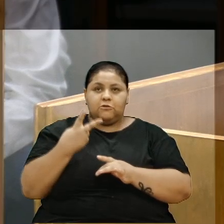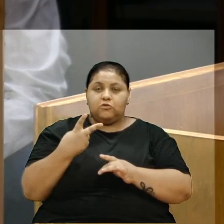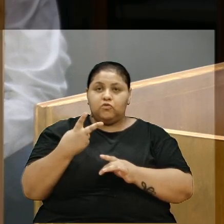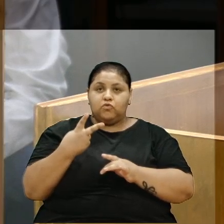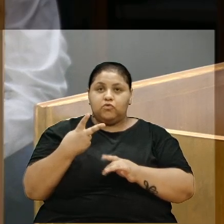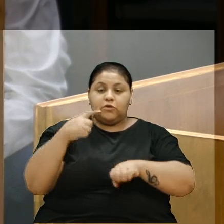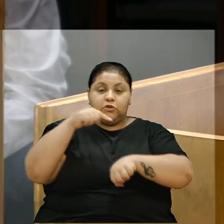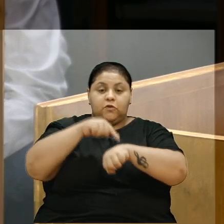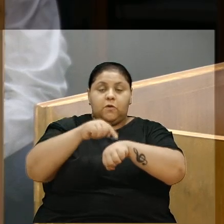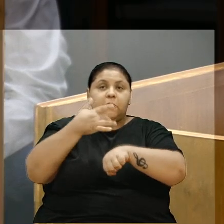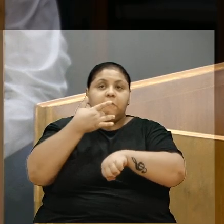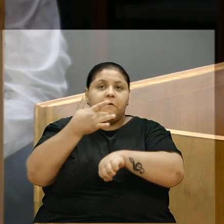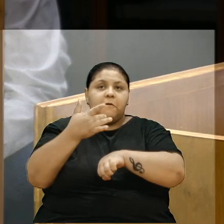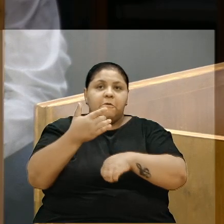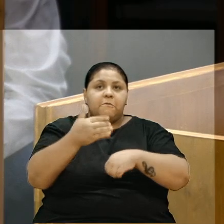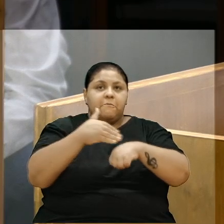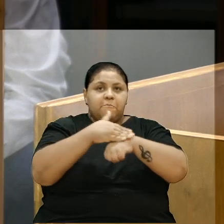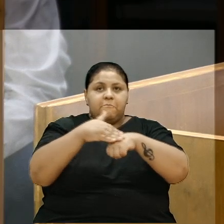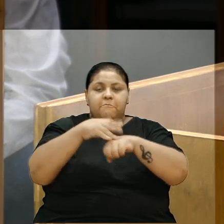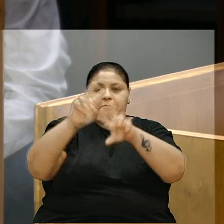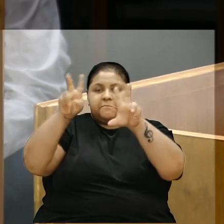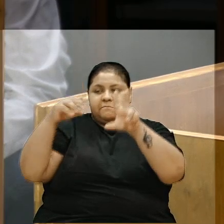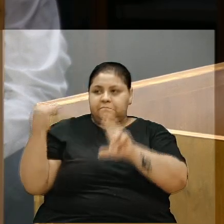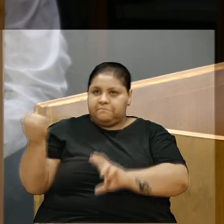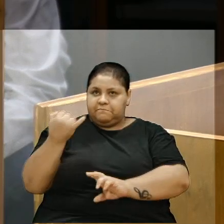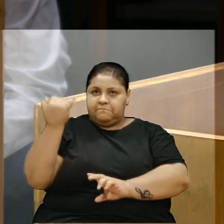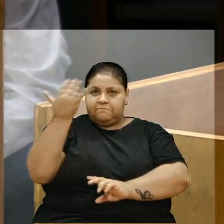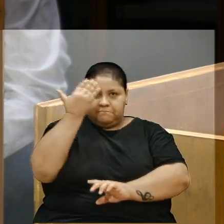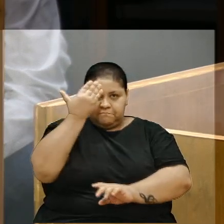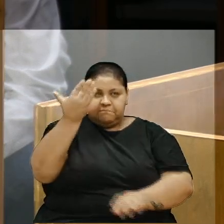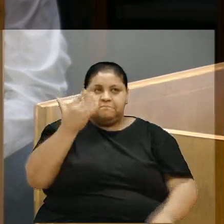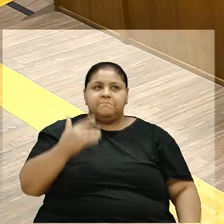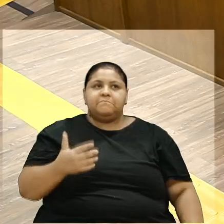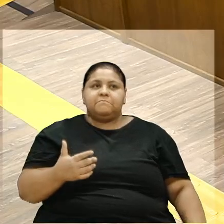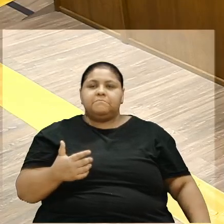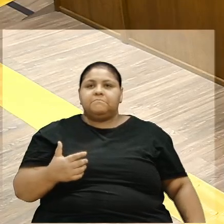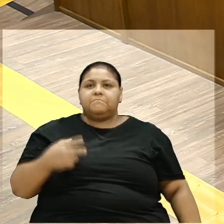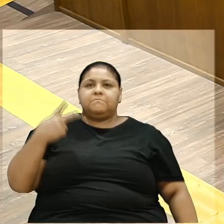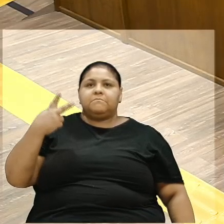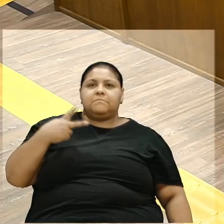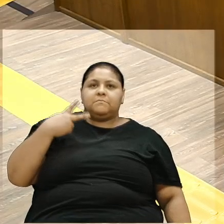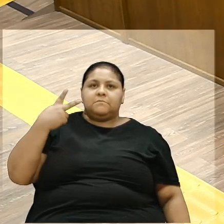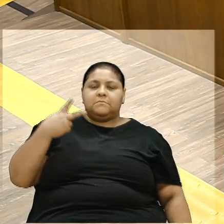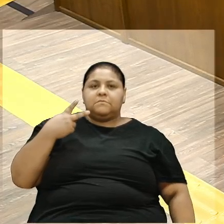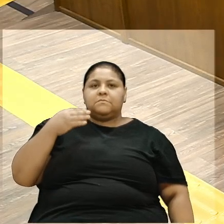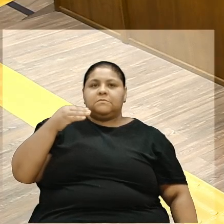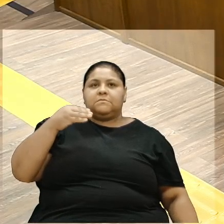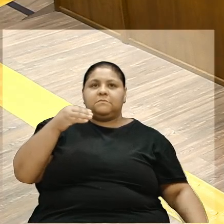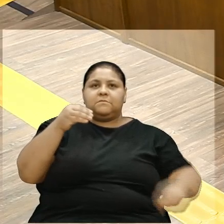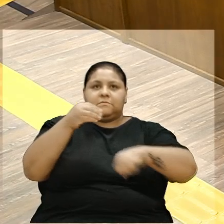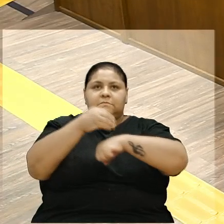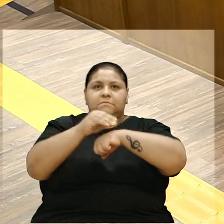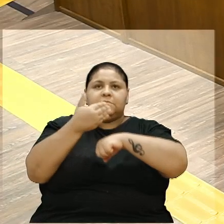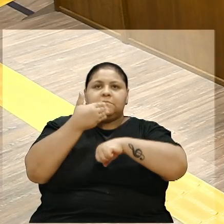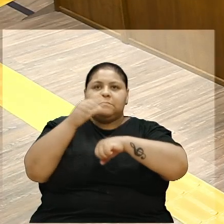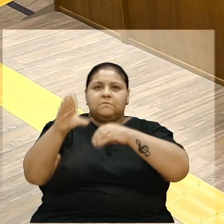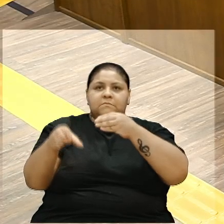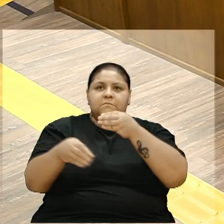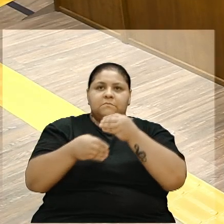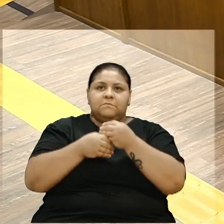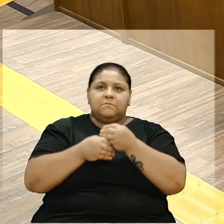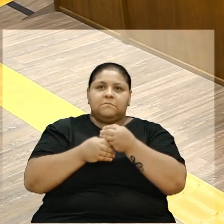no meu gabinete, para vir conversar sobre essa pauta que é tão importante. Muito obrigado, pessoal. Vereador, a título de sugestão, ainda posso pedir uma parte, porque eu pedi